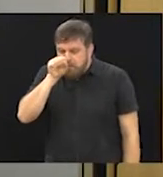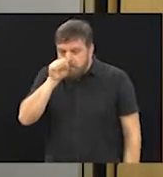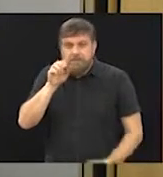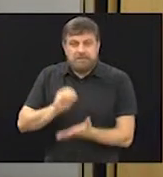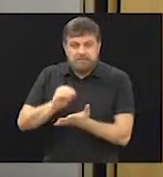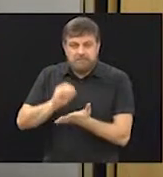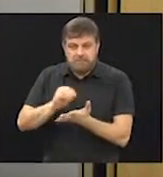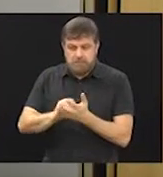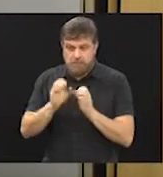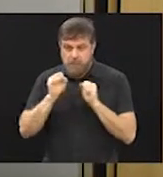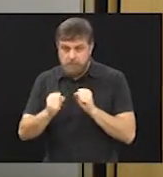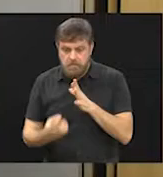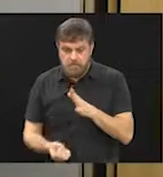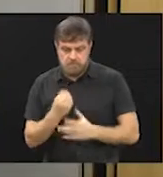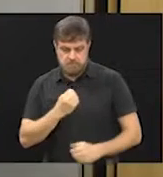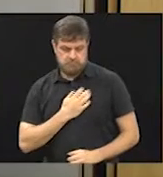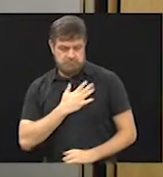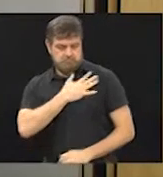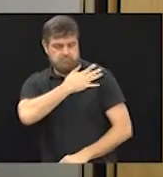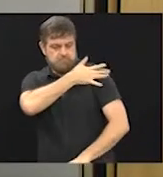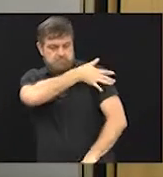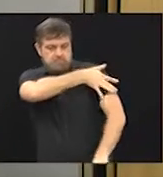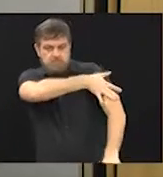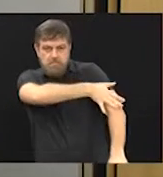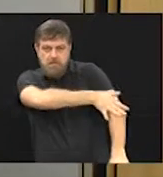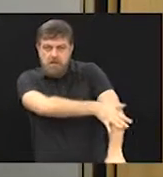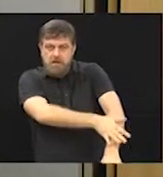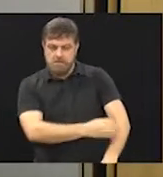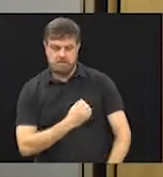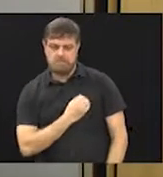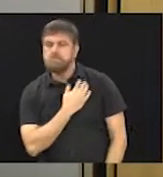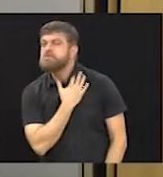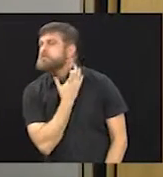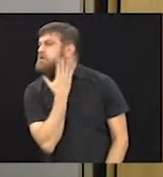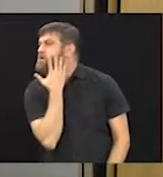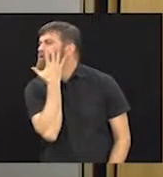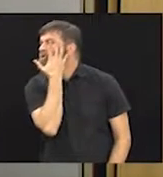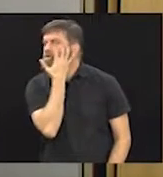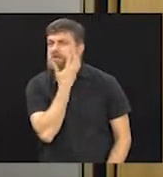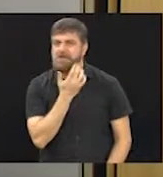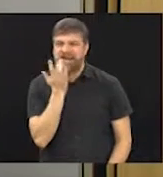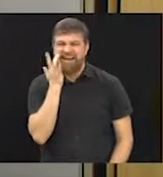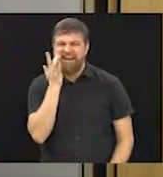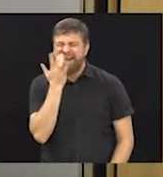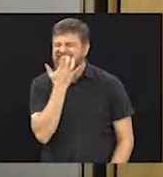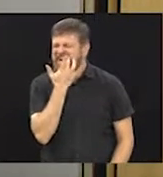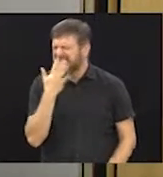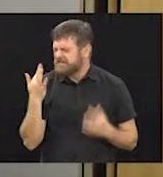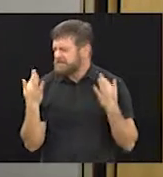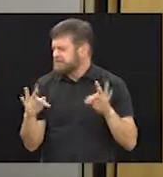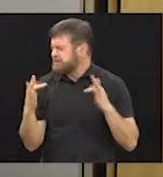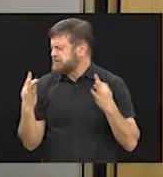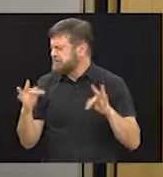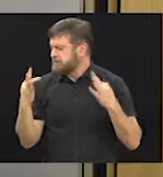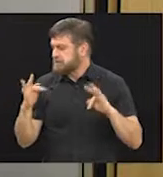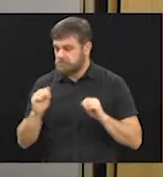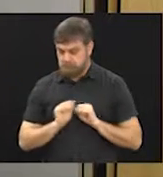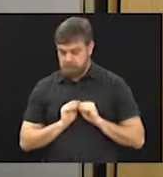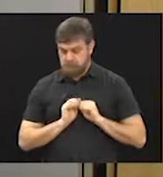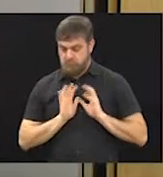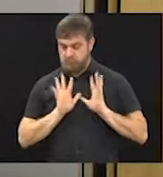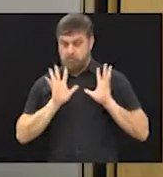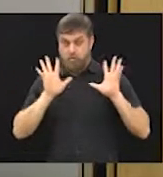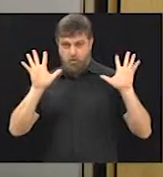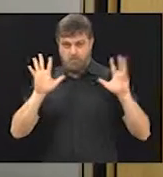pode se irradiar para as costas, para os braços, para a mandíbula, para os dentes, tá? E essa